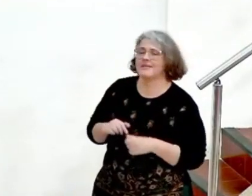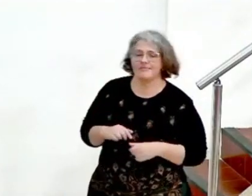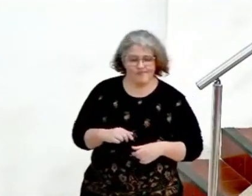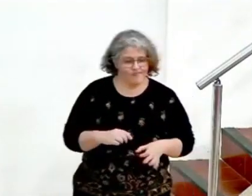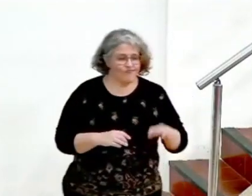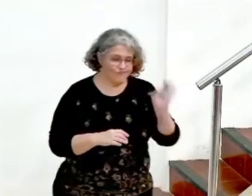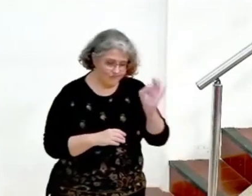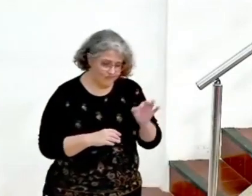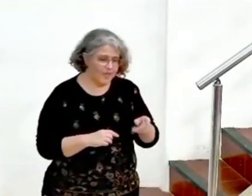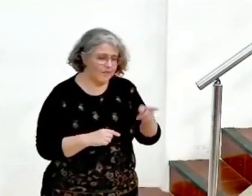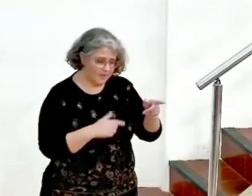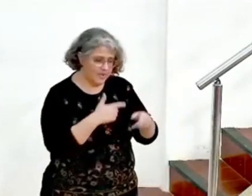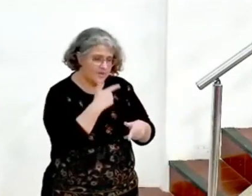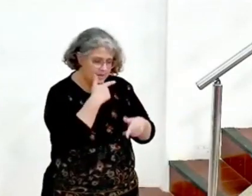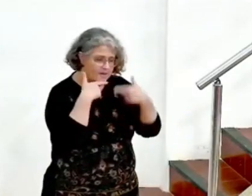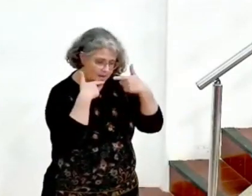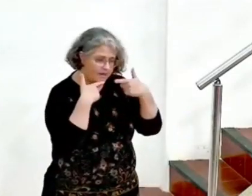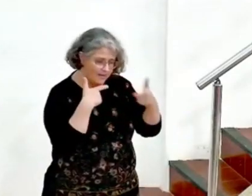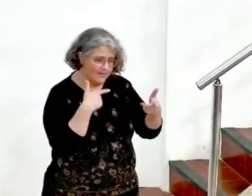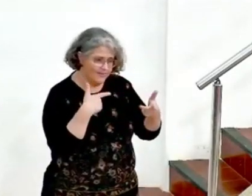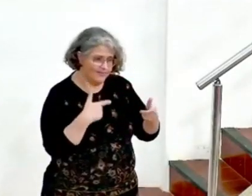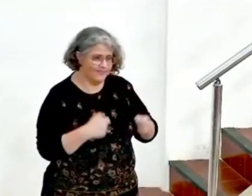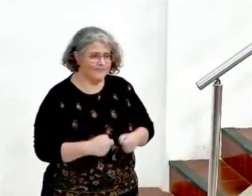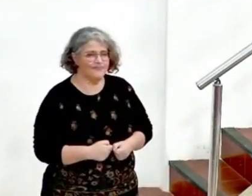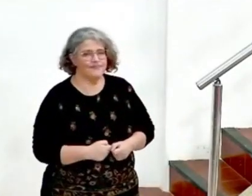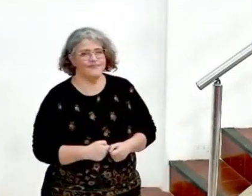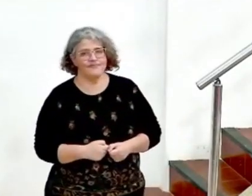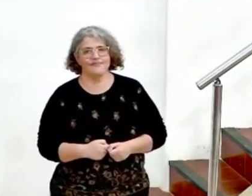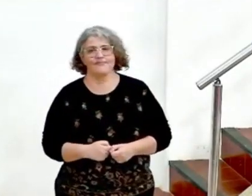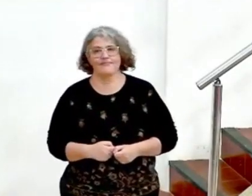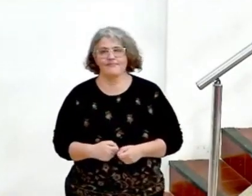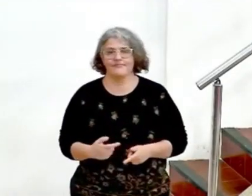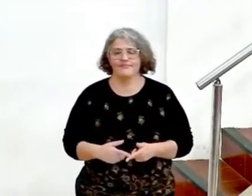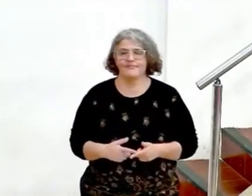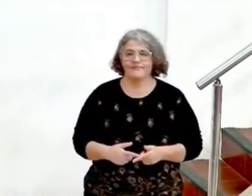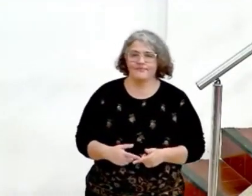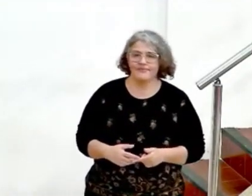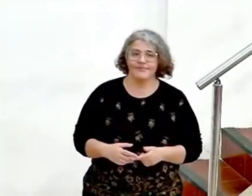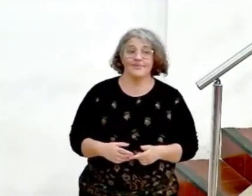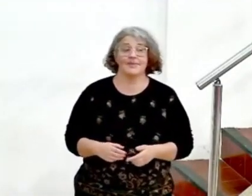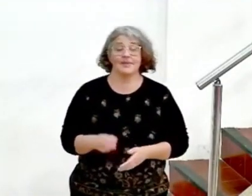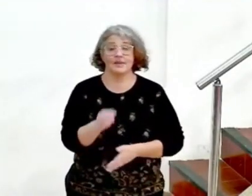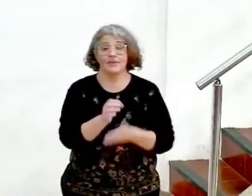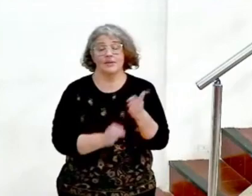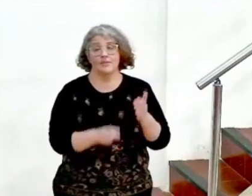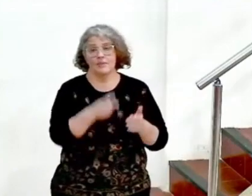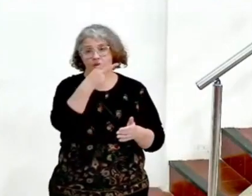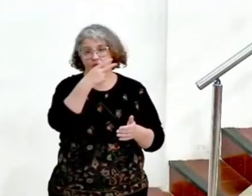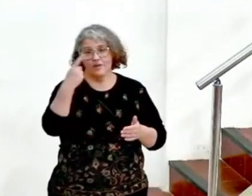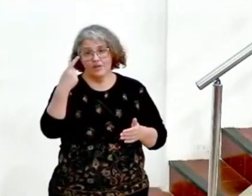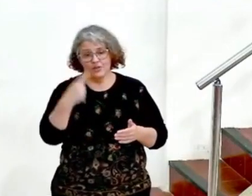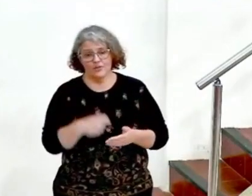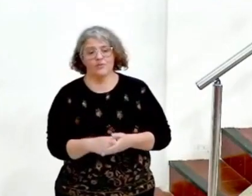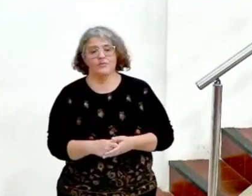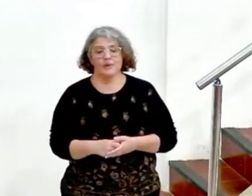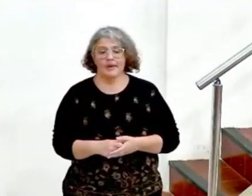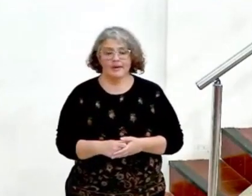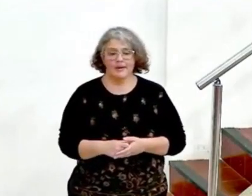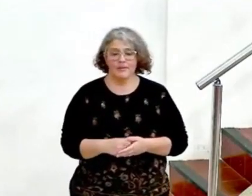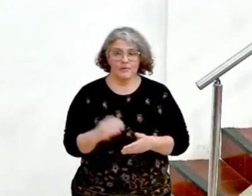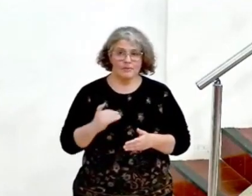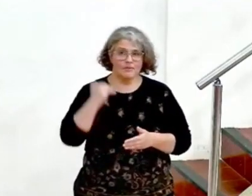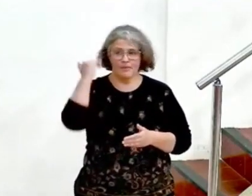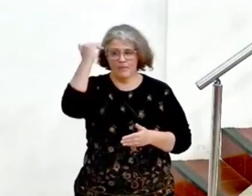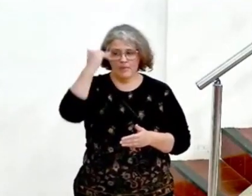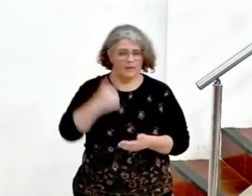E o capítulo 21 é o clímax desse chamado de Deus a Abraão. Da promessa que